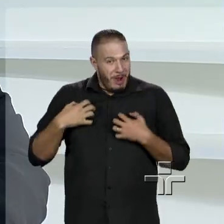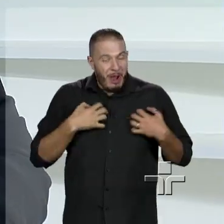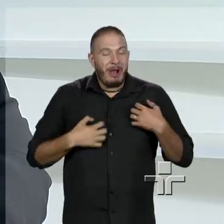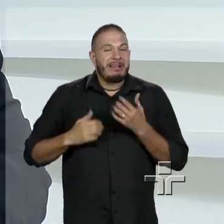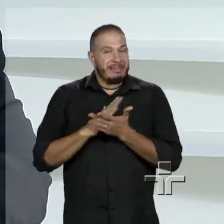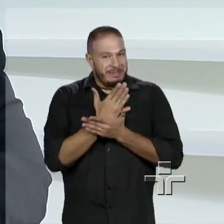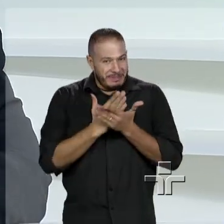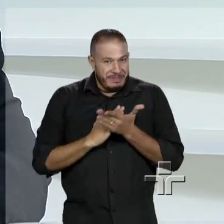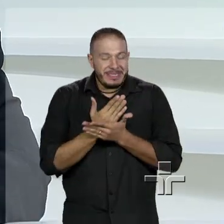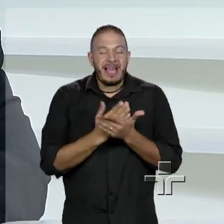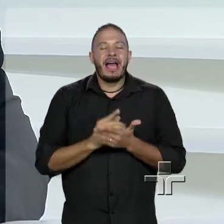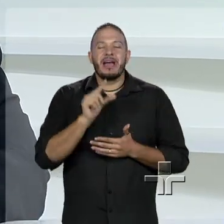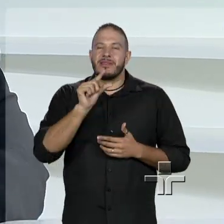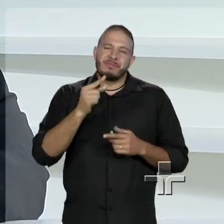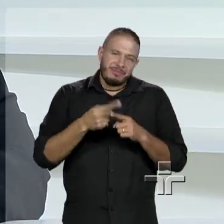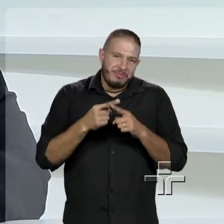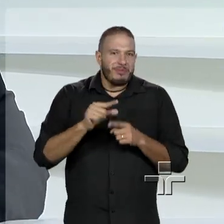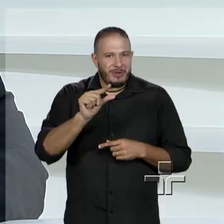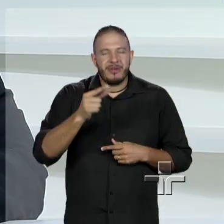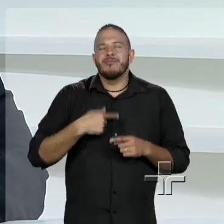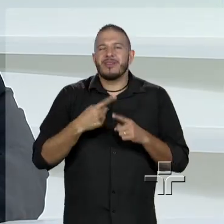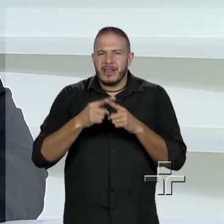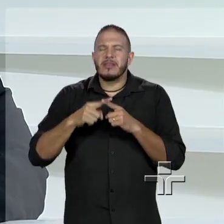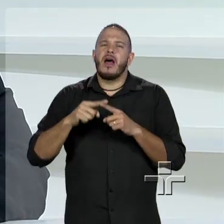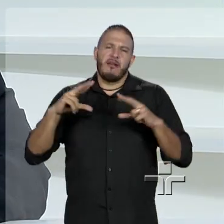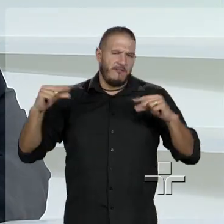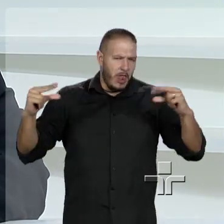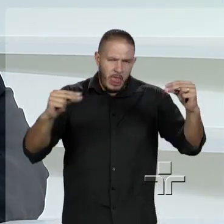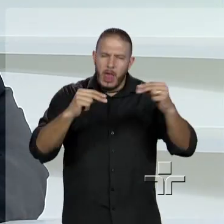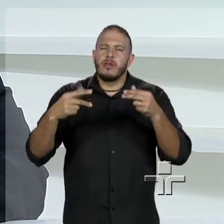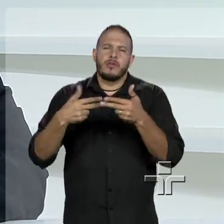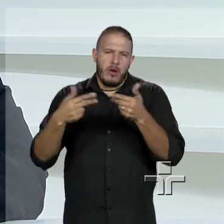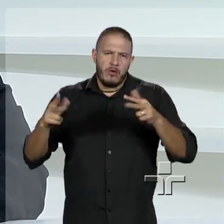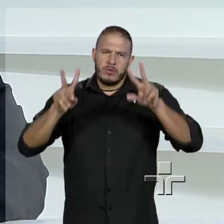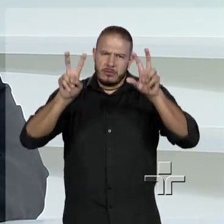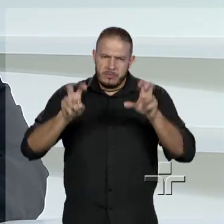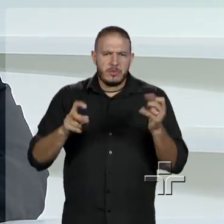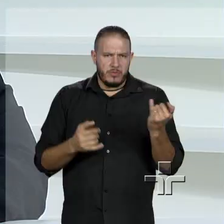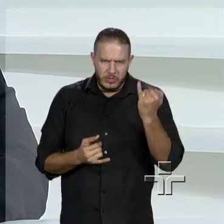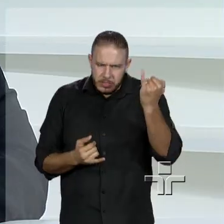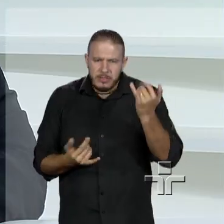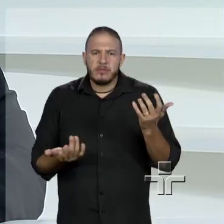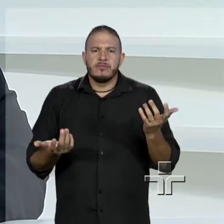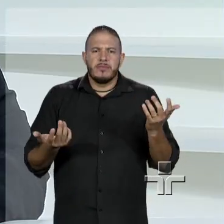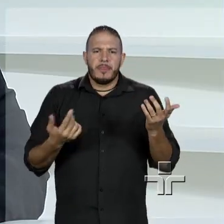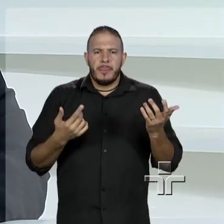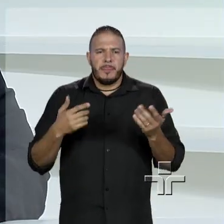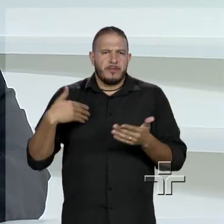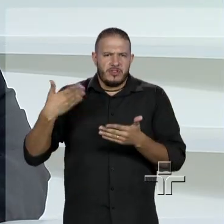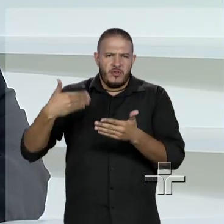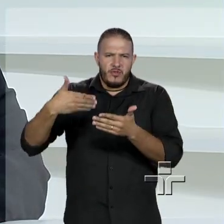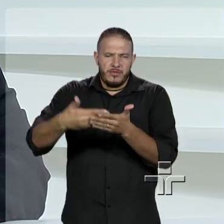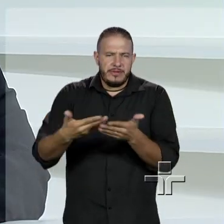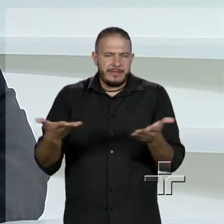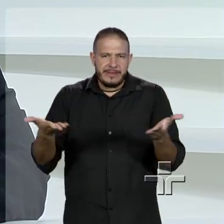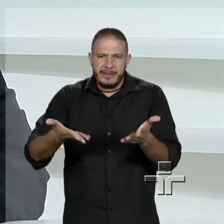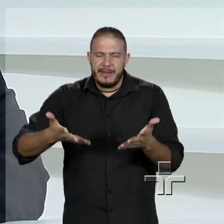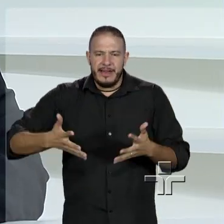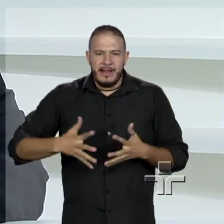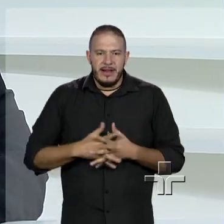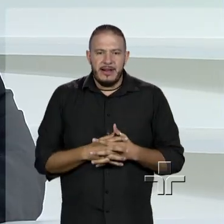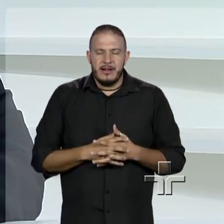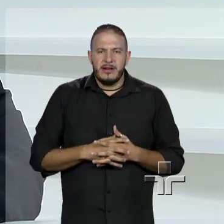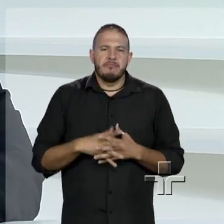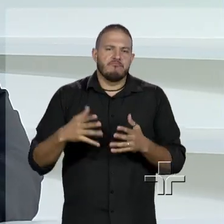a gente está falando de coisas muito importantes, mas né, chegamos até